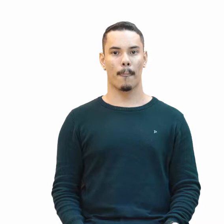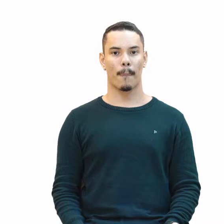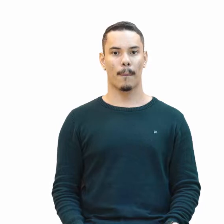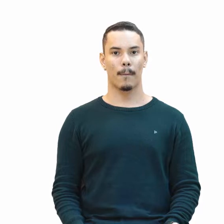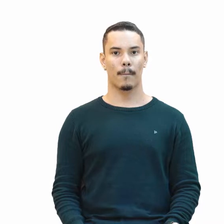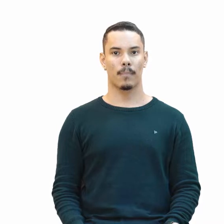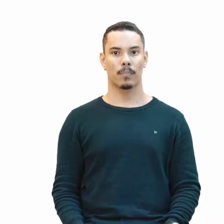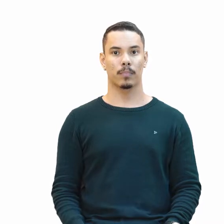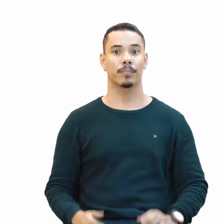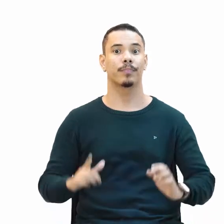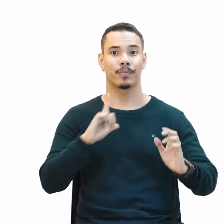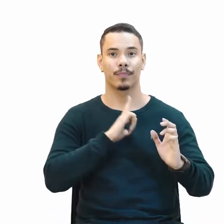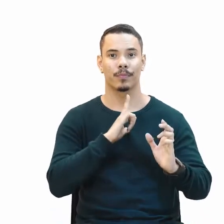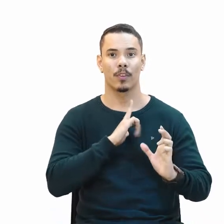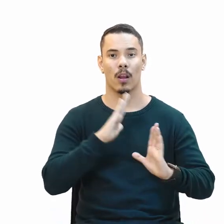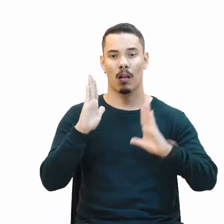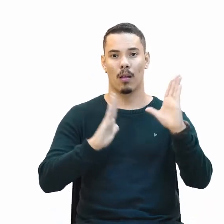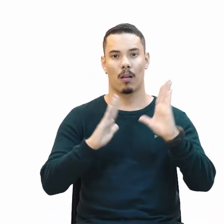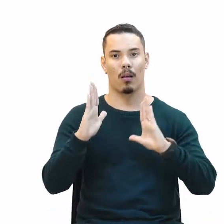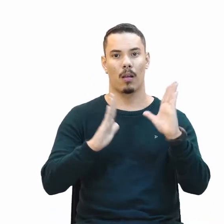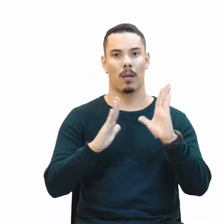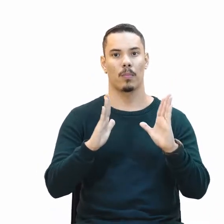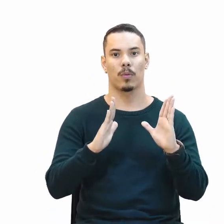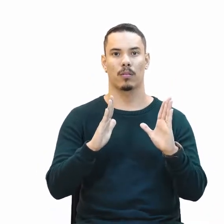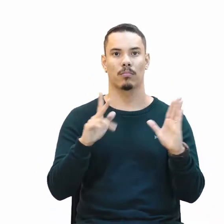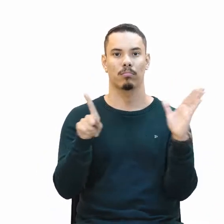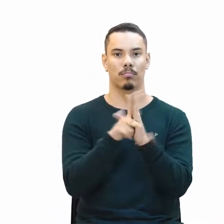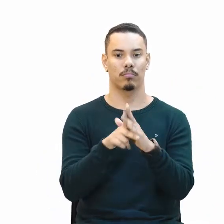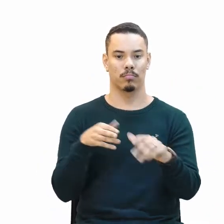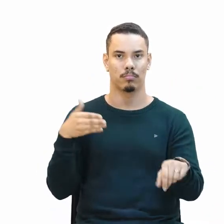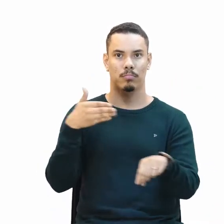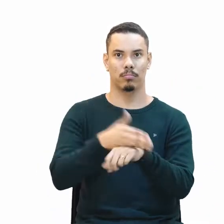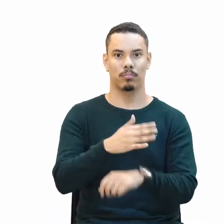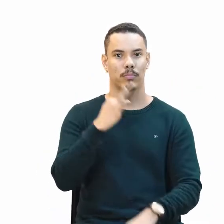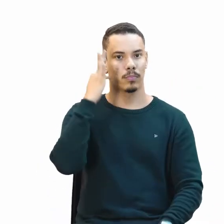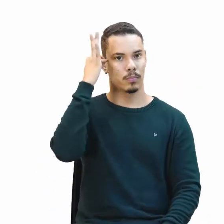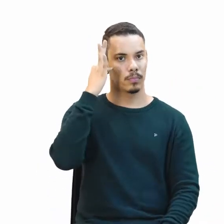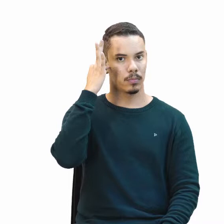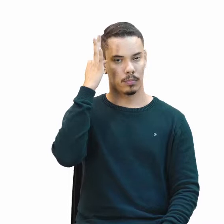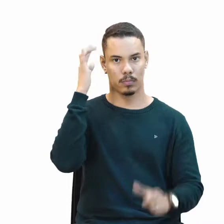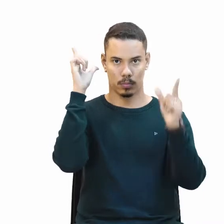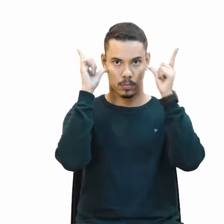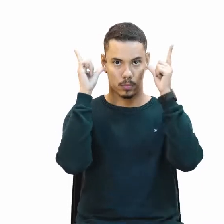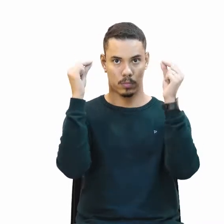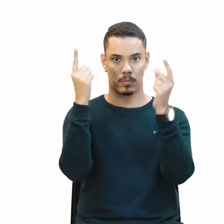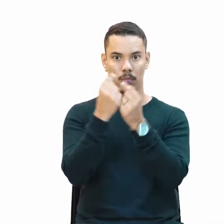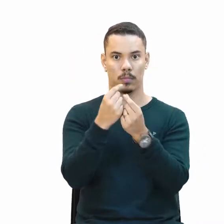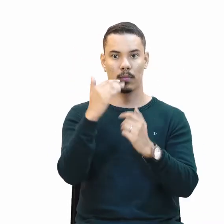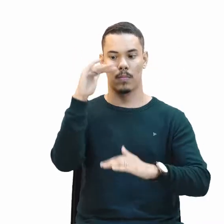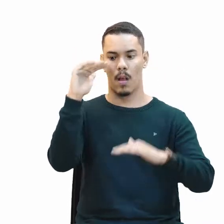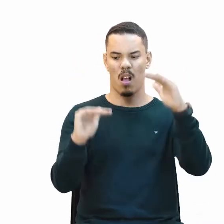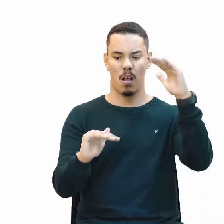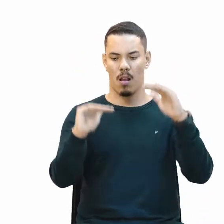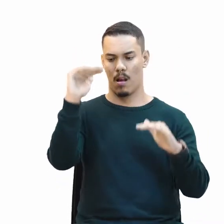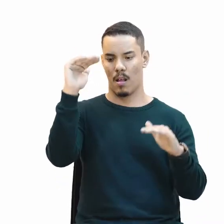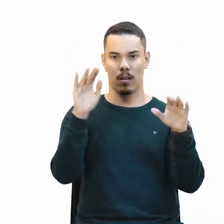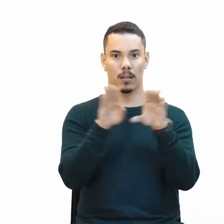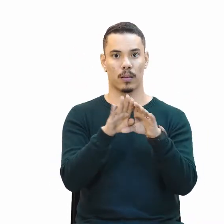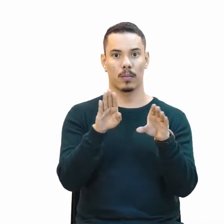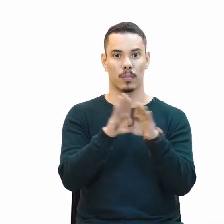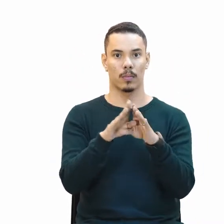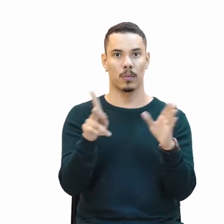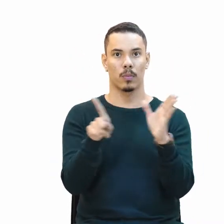Era uma época de grande penetração da filosofia grega entre as autoridades e as camadas mais